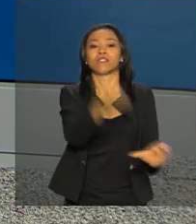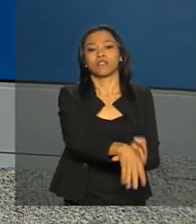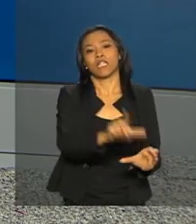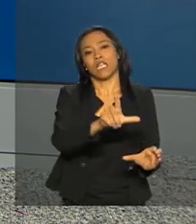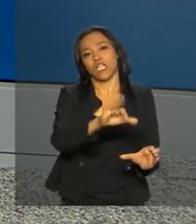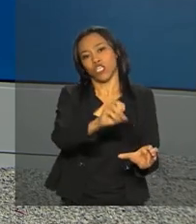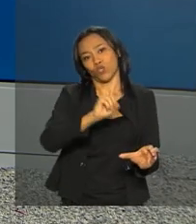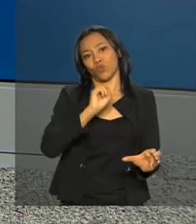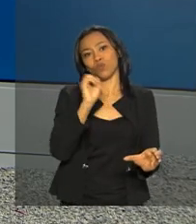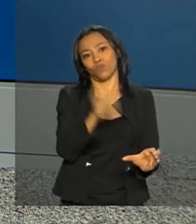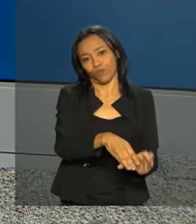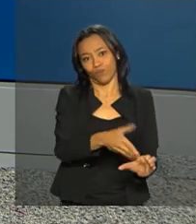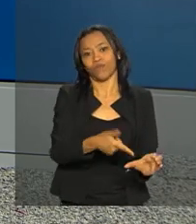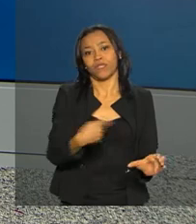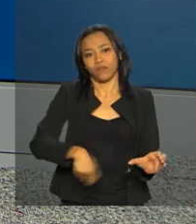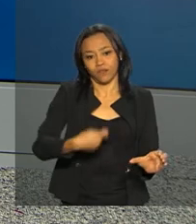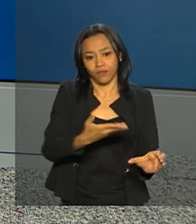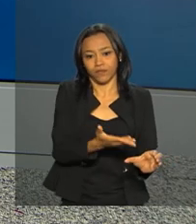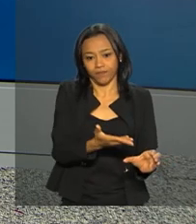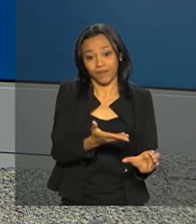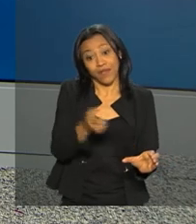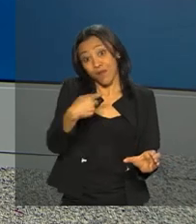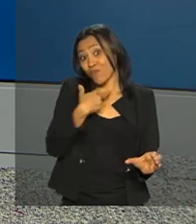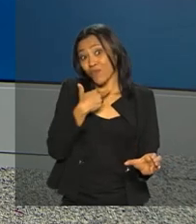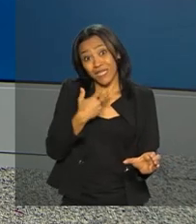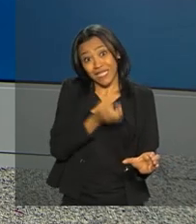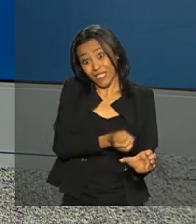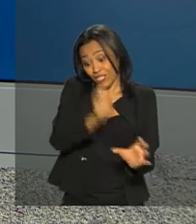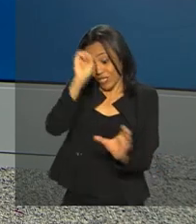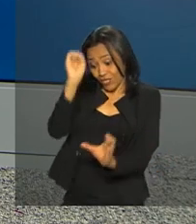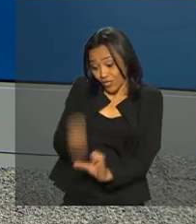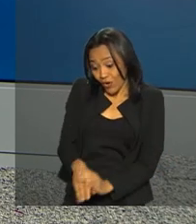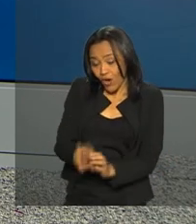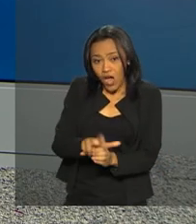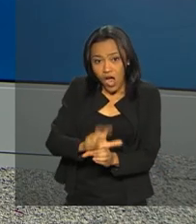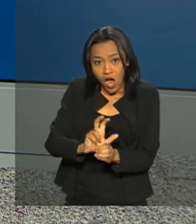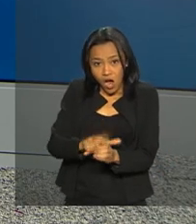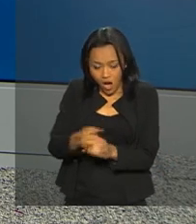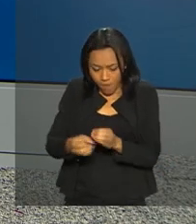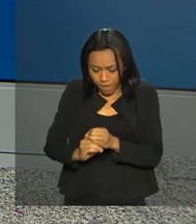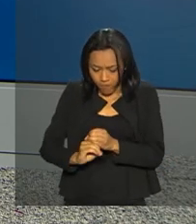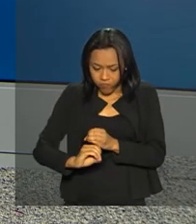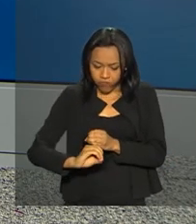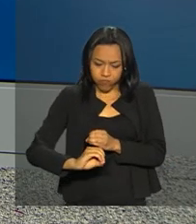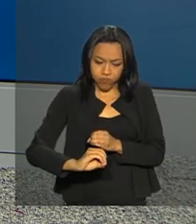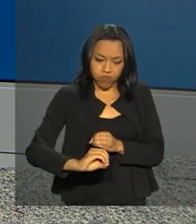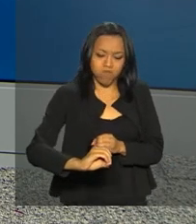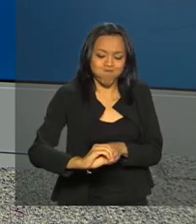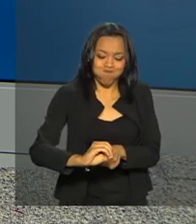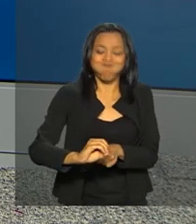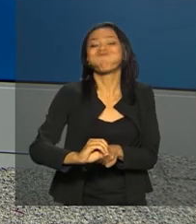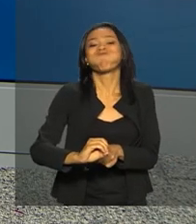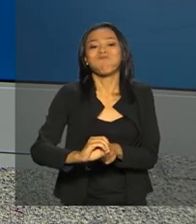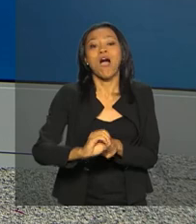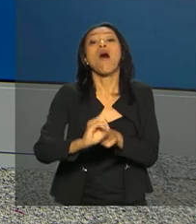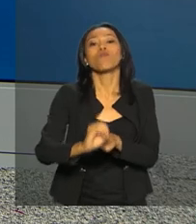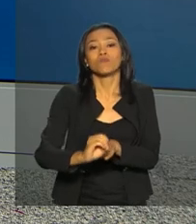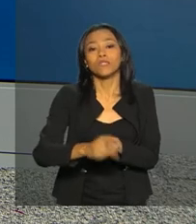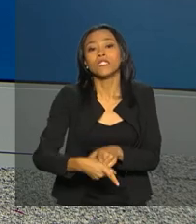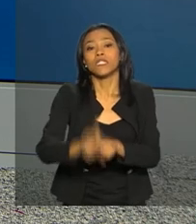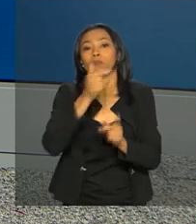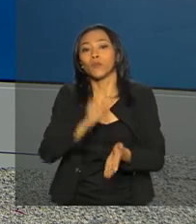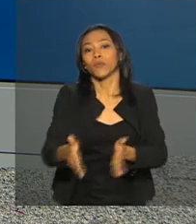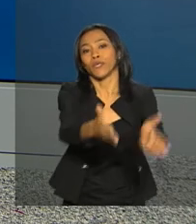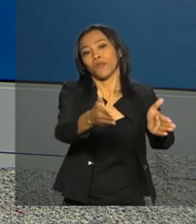qualquer outro tipo de material, tá? Porque senão, passando pela rede de esgoto, pode acontecer de ir parar nos rios ou até mesmo